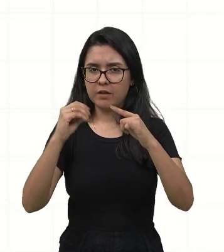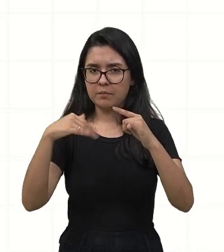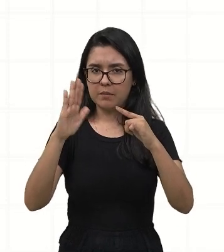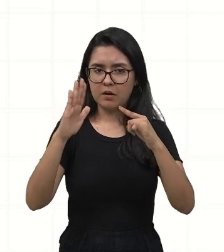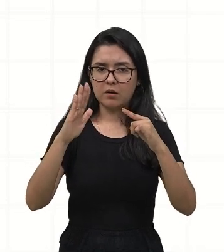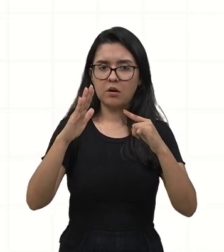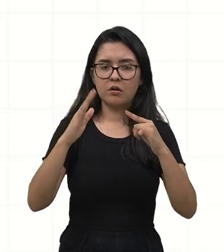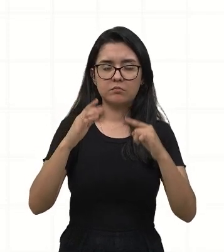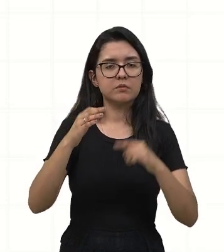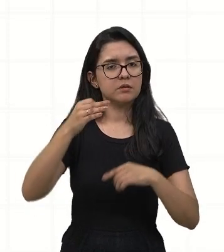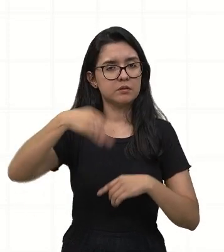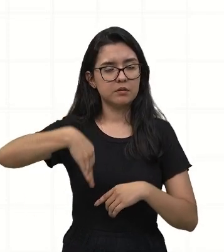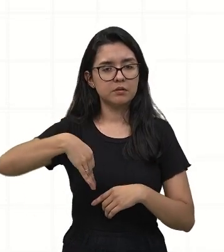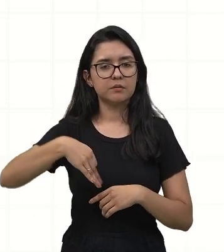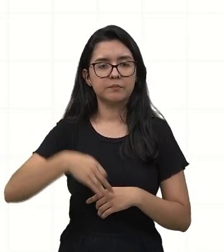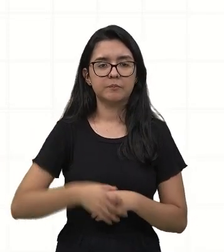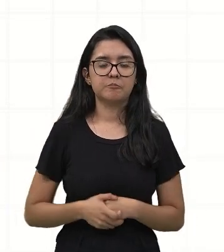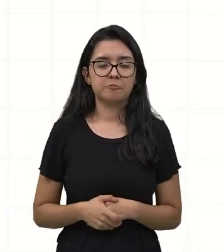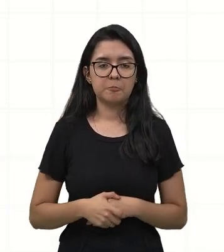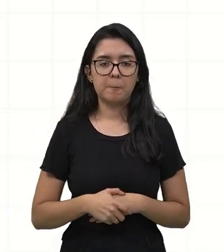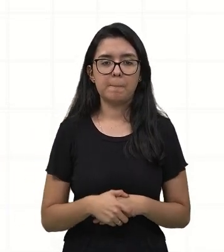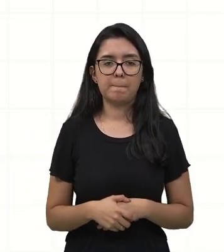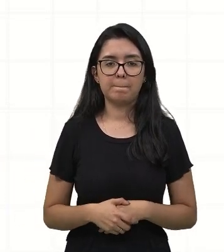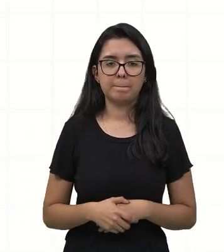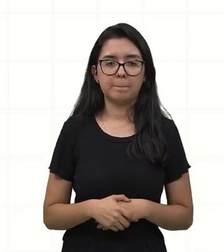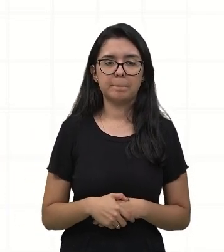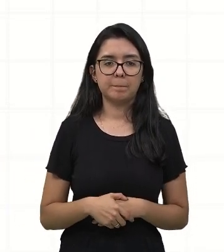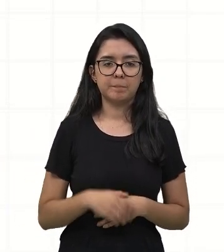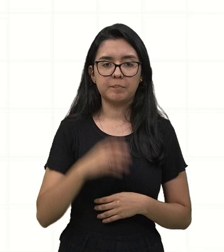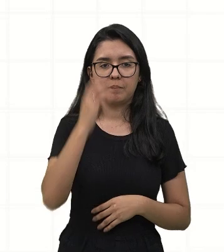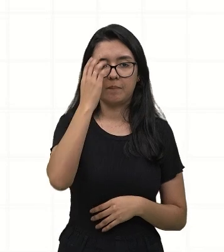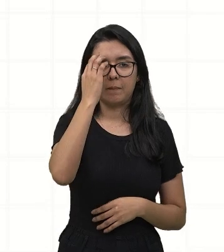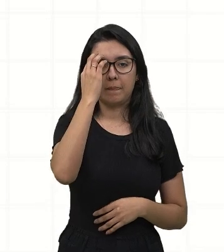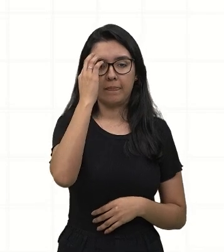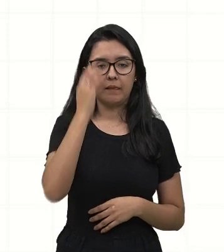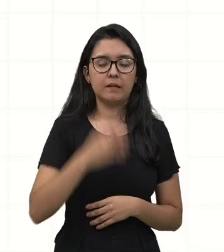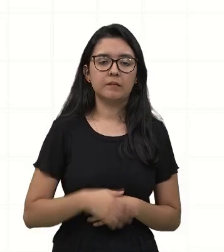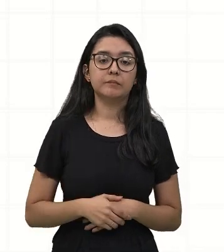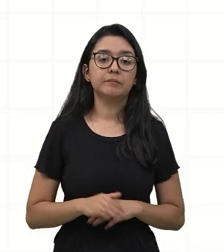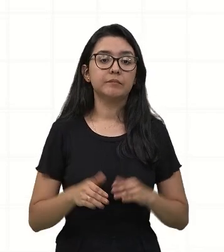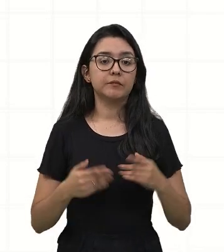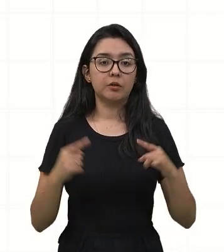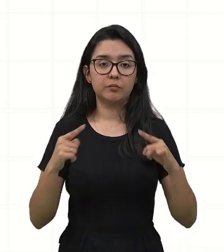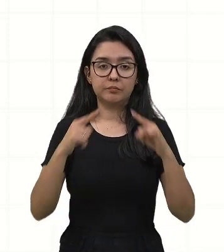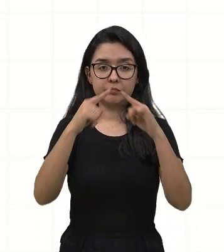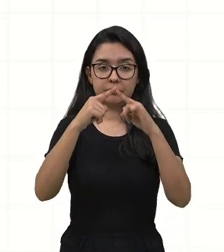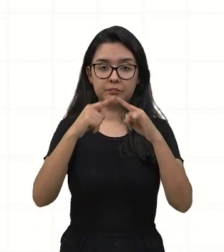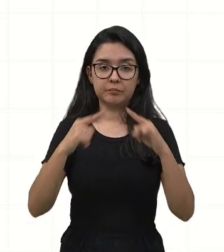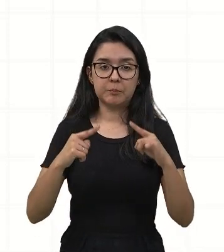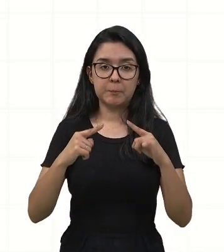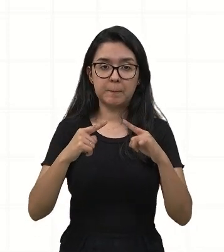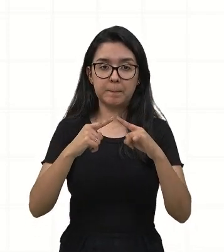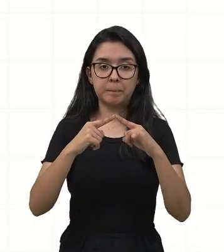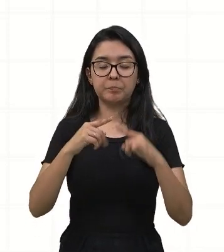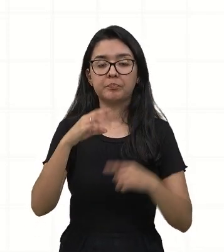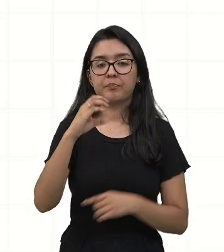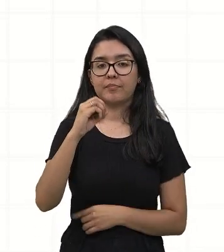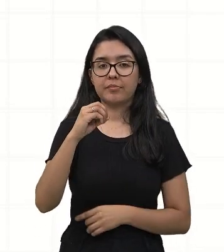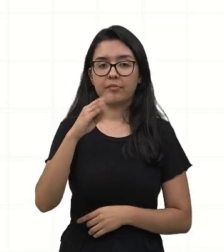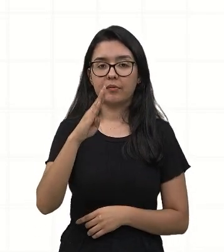tá, pessoal? Ele é um ângulo maior do que 90, esse ângulo aqui. Então, esse ângulo aqui, ele é um ângulo